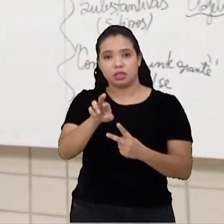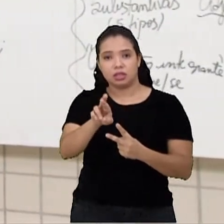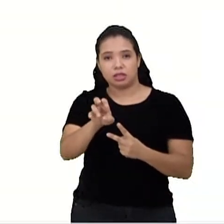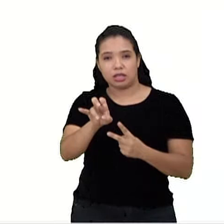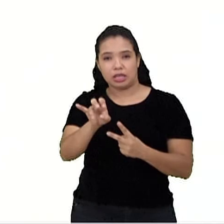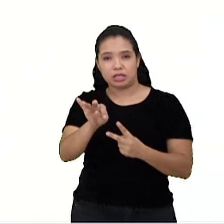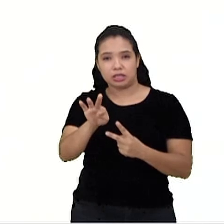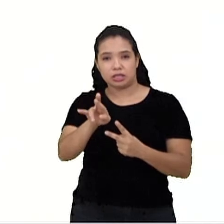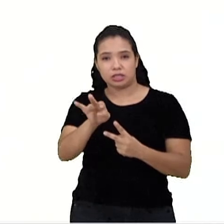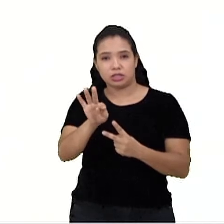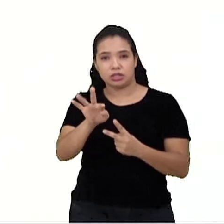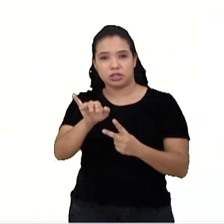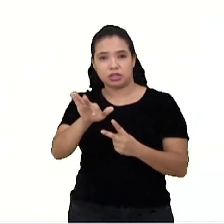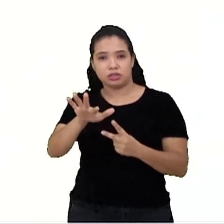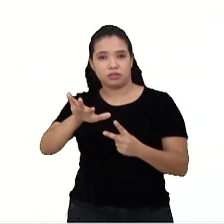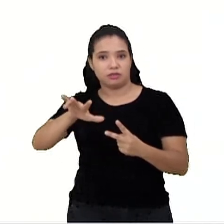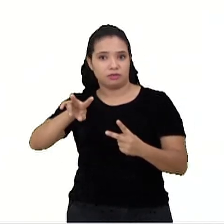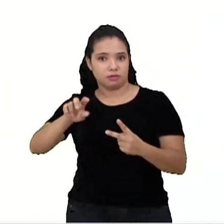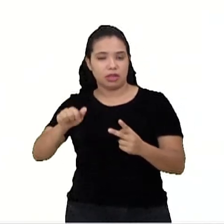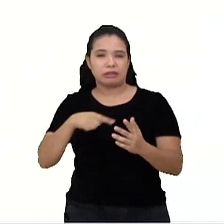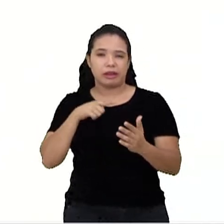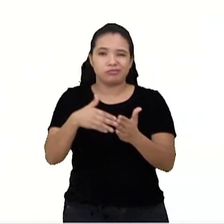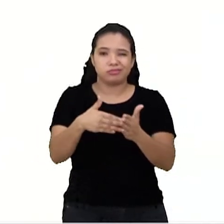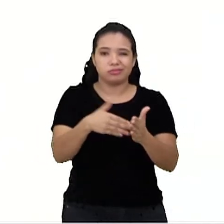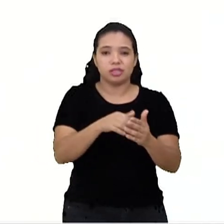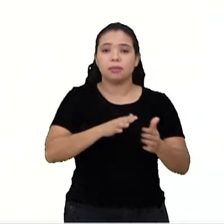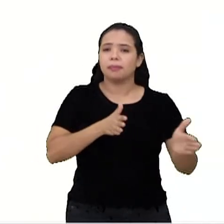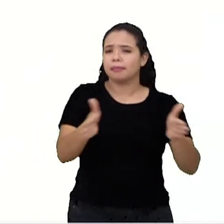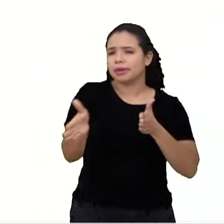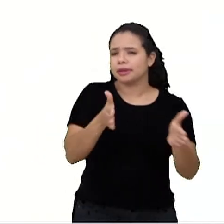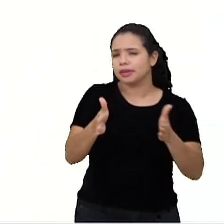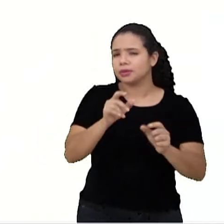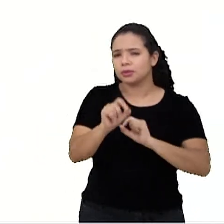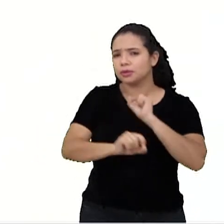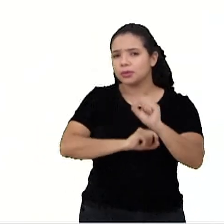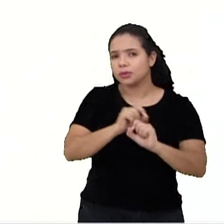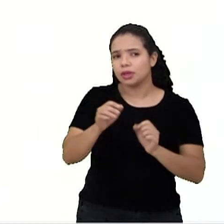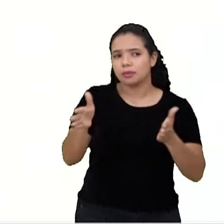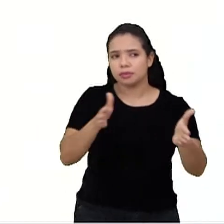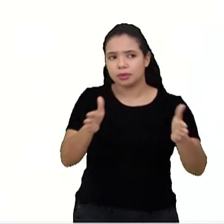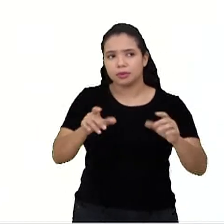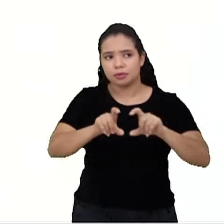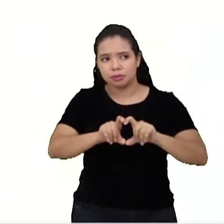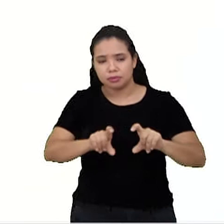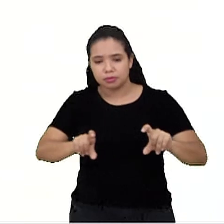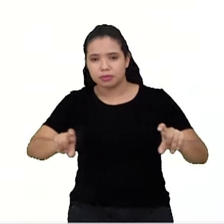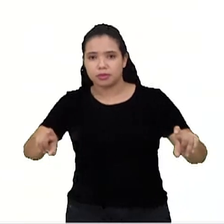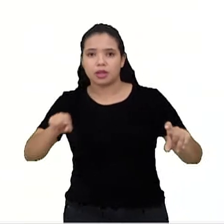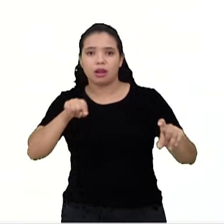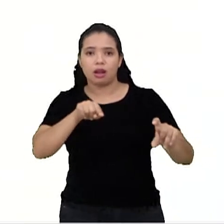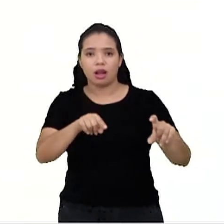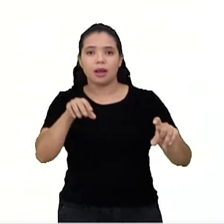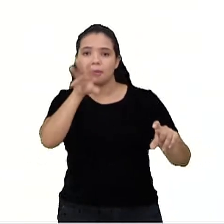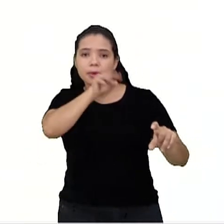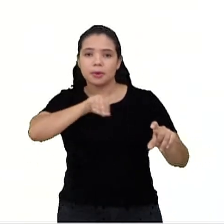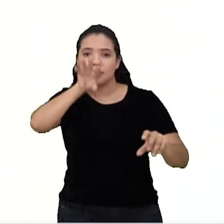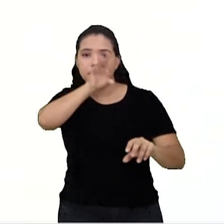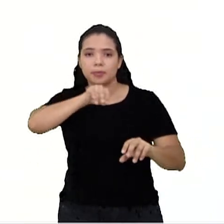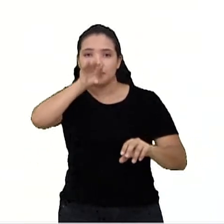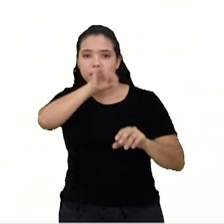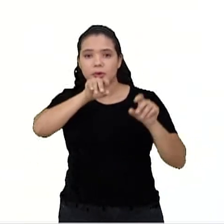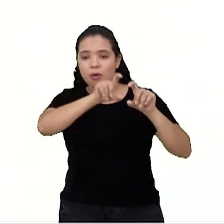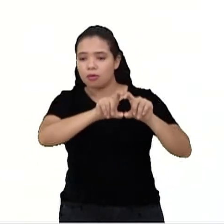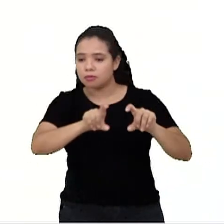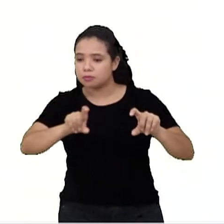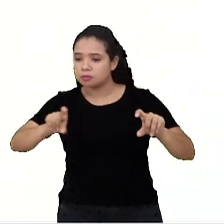Vamos conhecer o que é um período. O período é a frase constituída de uma ou mais orações, formando um